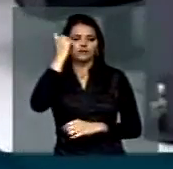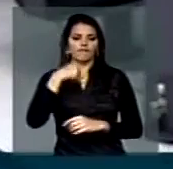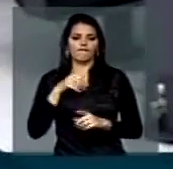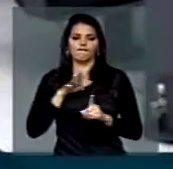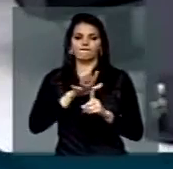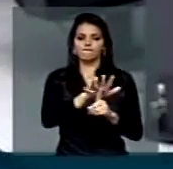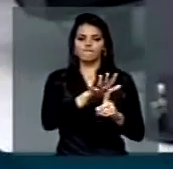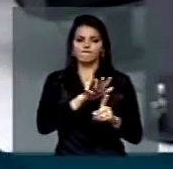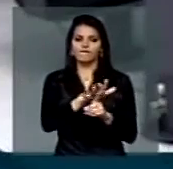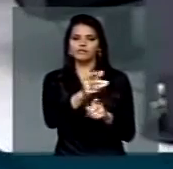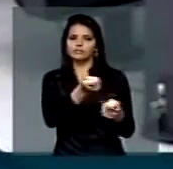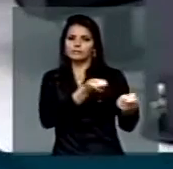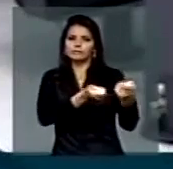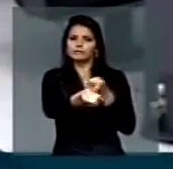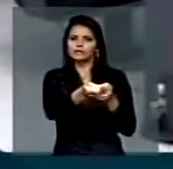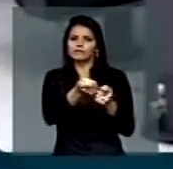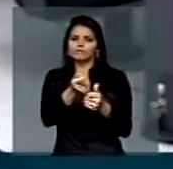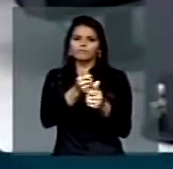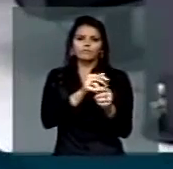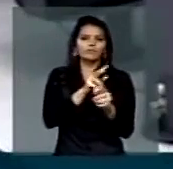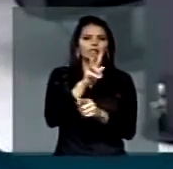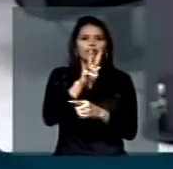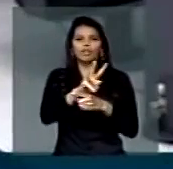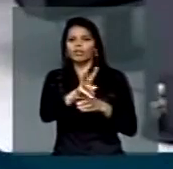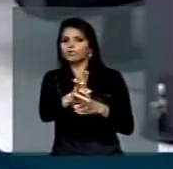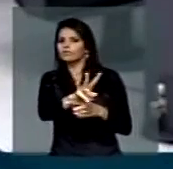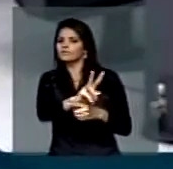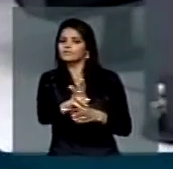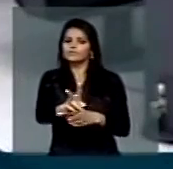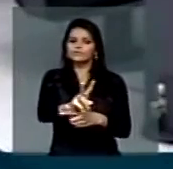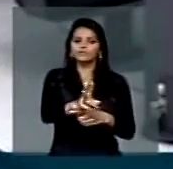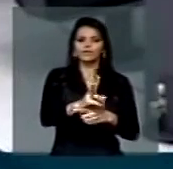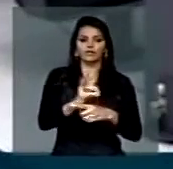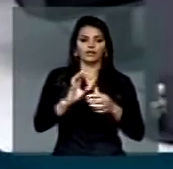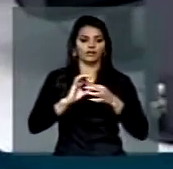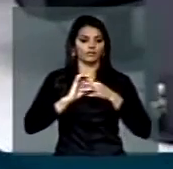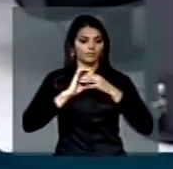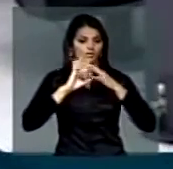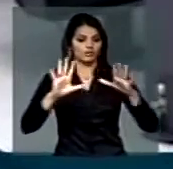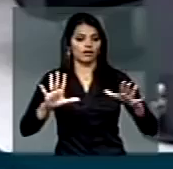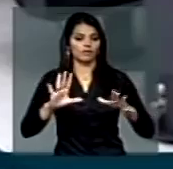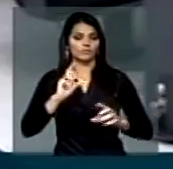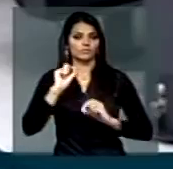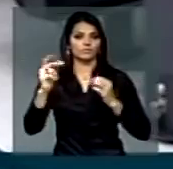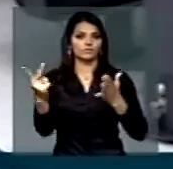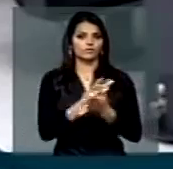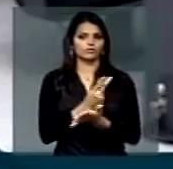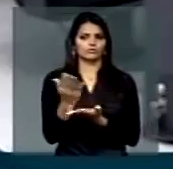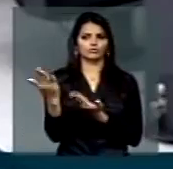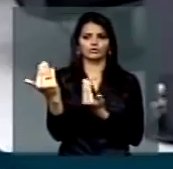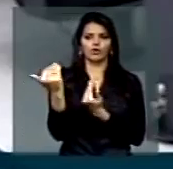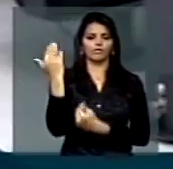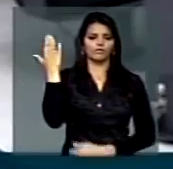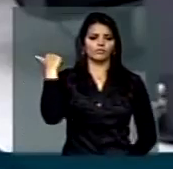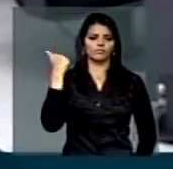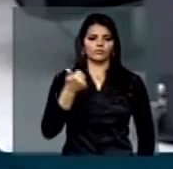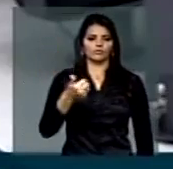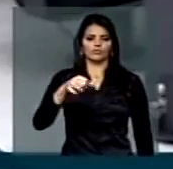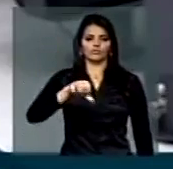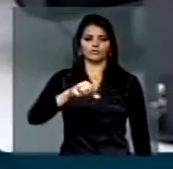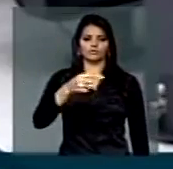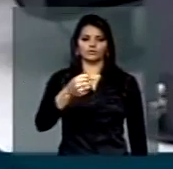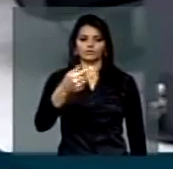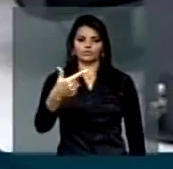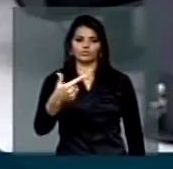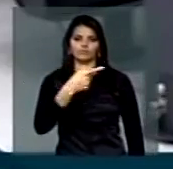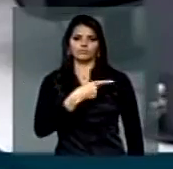ser vigiado. E a falta de liberdade é algo que, principalmente enquanto jovem que fui em 1972, quando